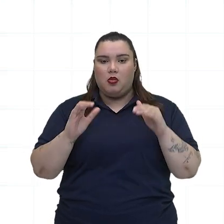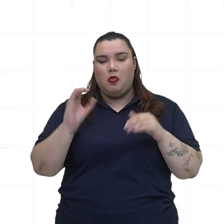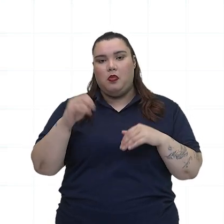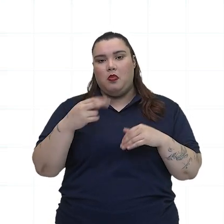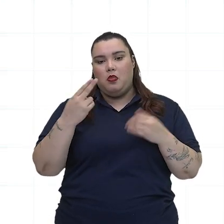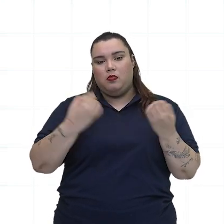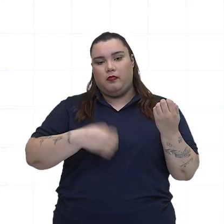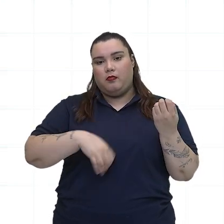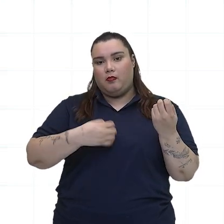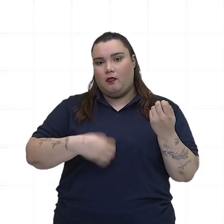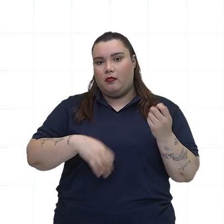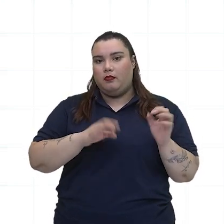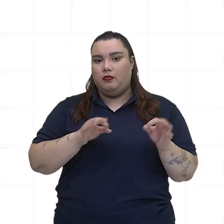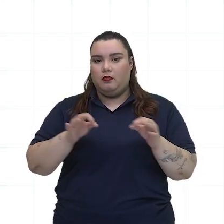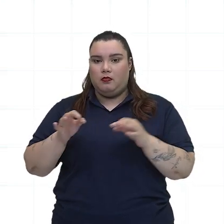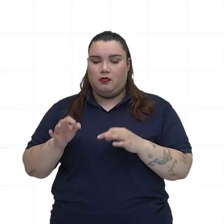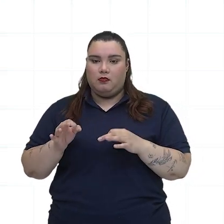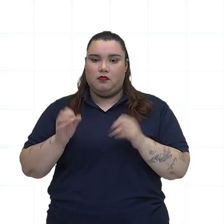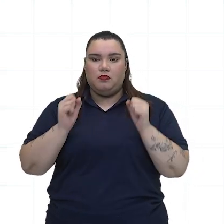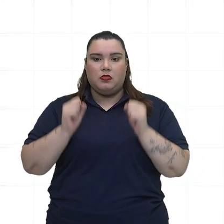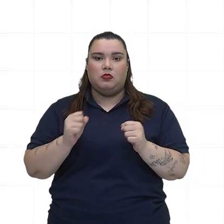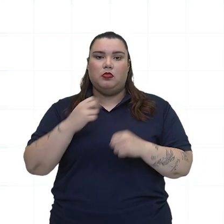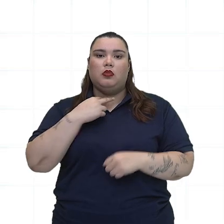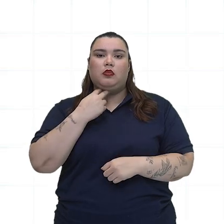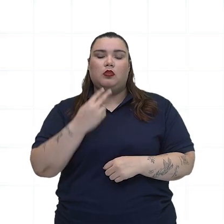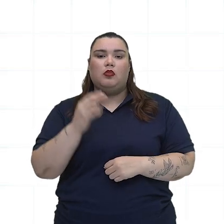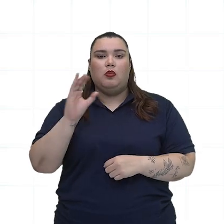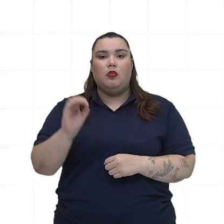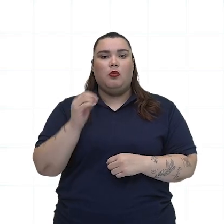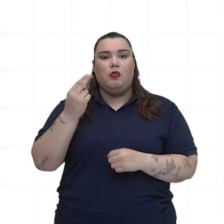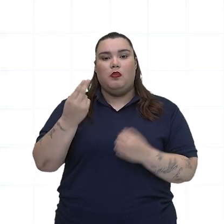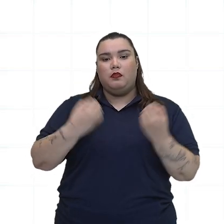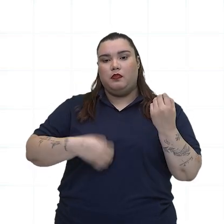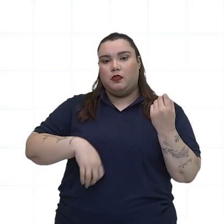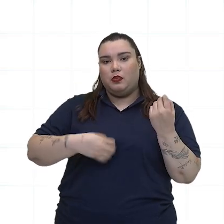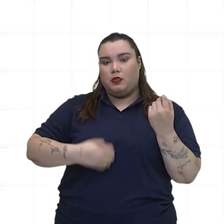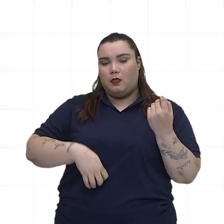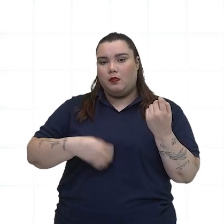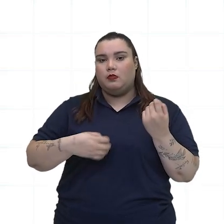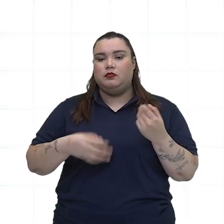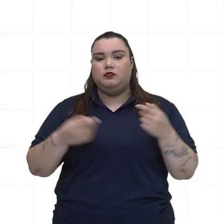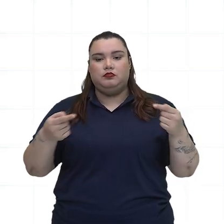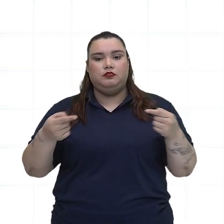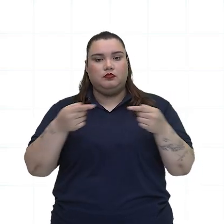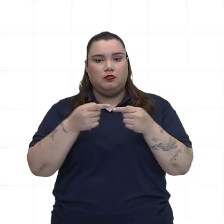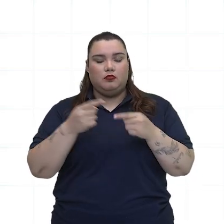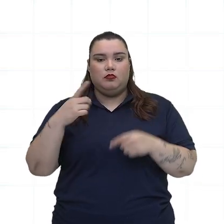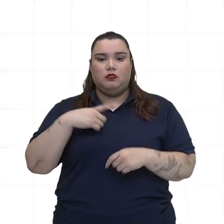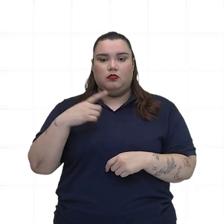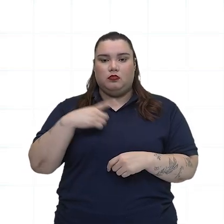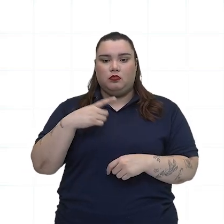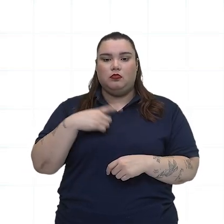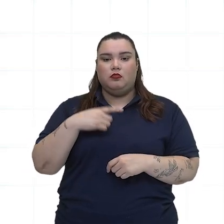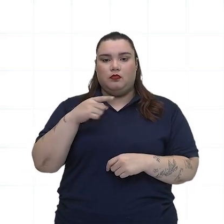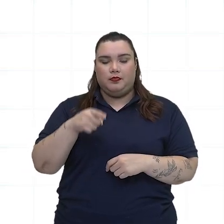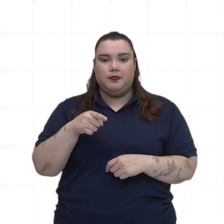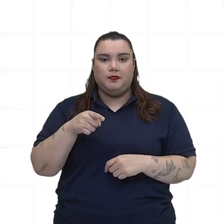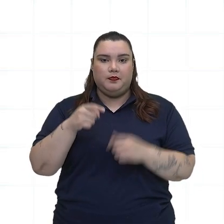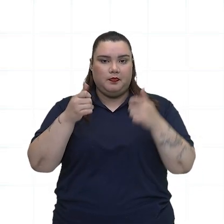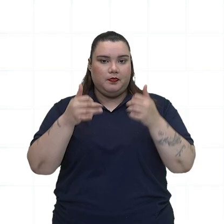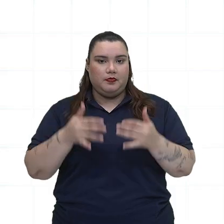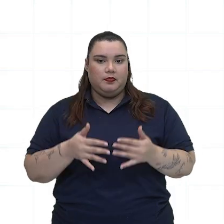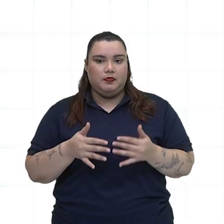por um instrumento melódico. Normalmente pode ser a voz ou o violão. Né? Então, ele que carrega essa